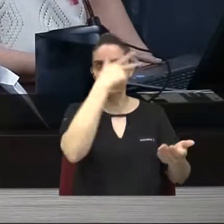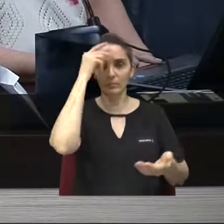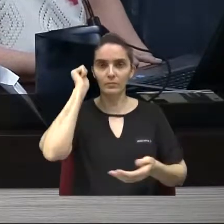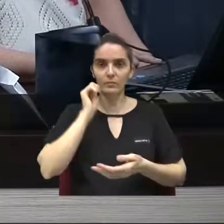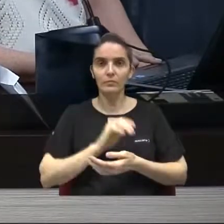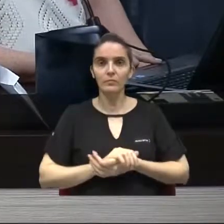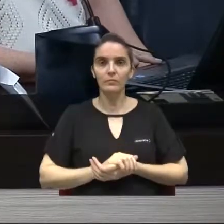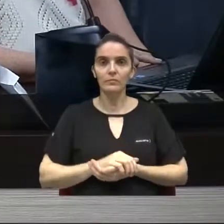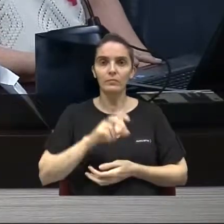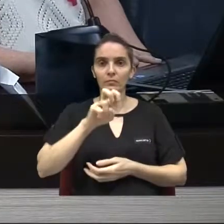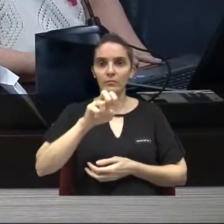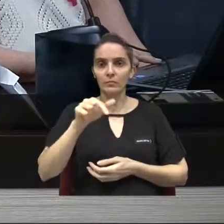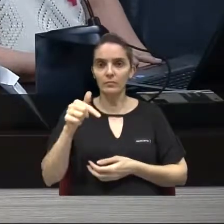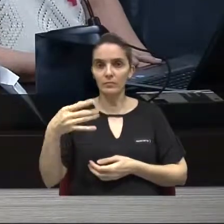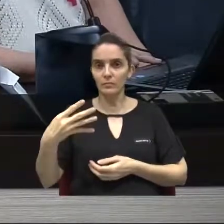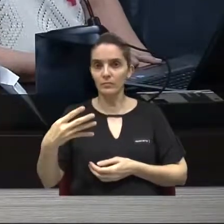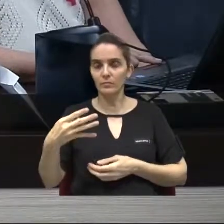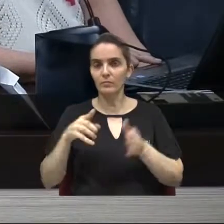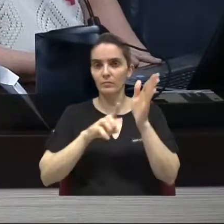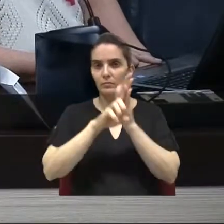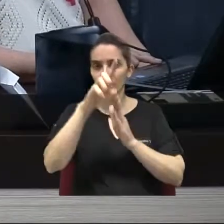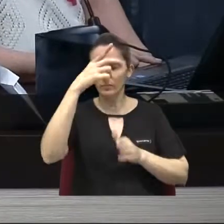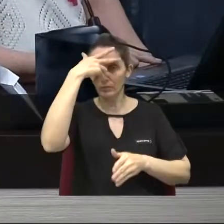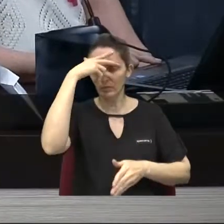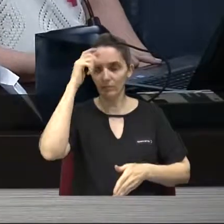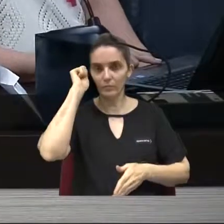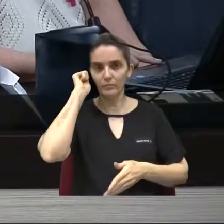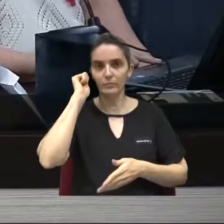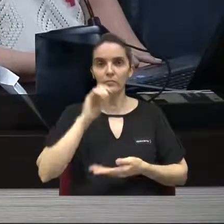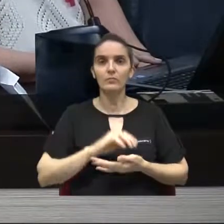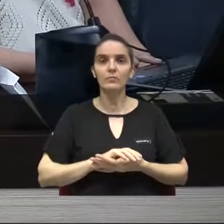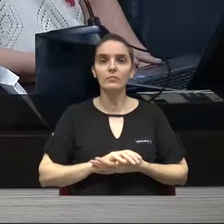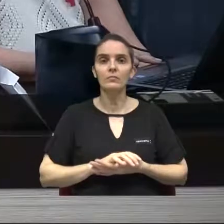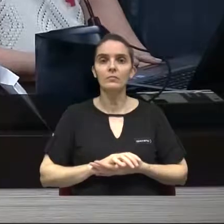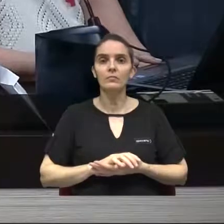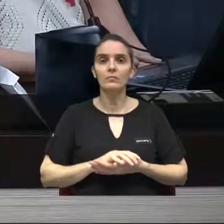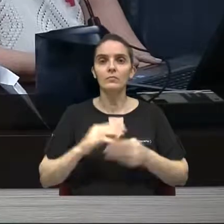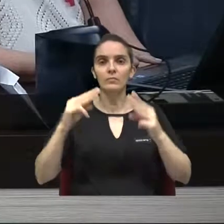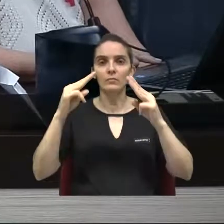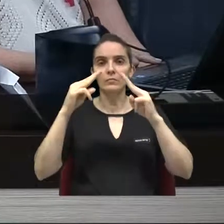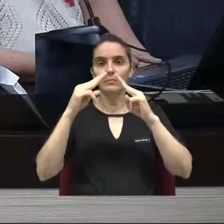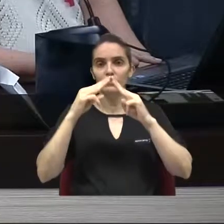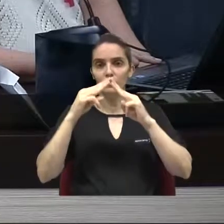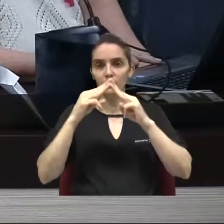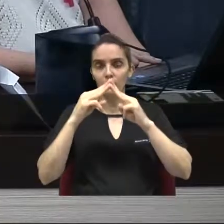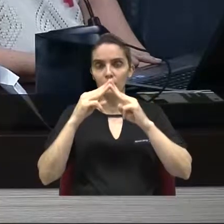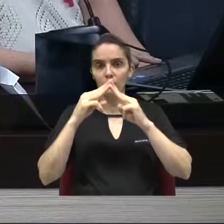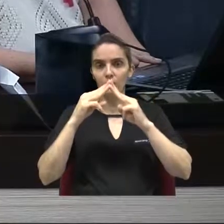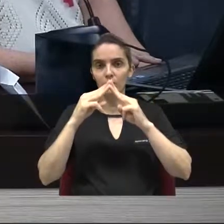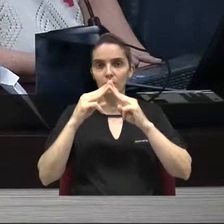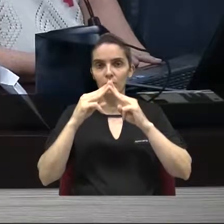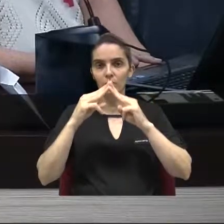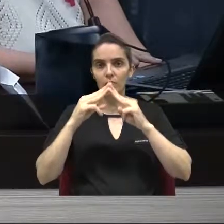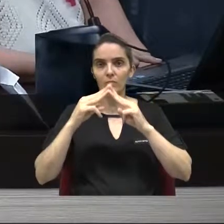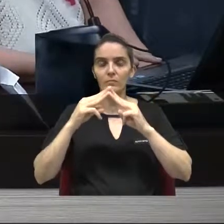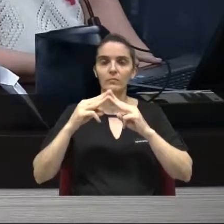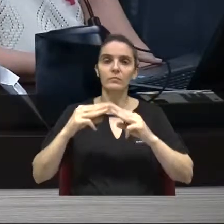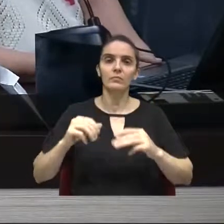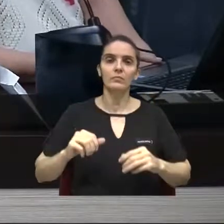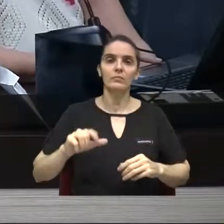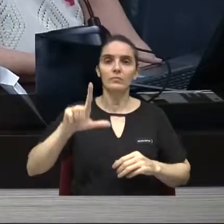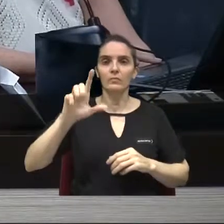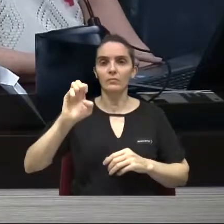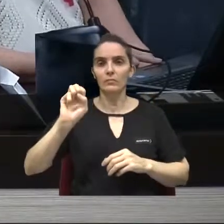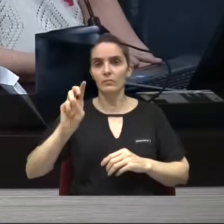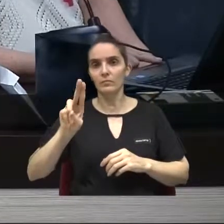executivo. 574 requer informações ao Poder Executivo sobre o Museu Histórico e Pedagógico Major José Levi Sobrinho. Autoria